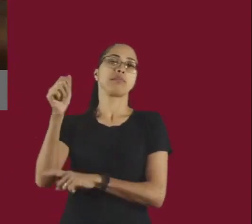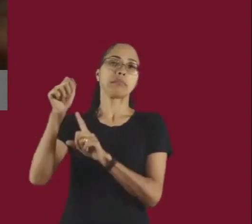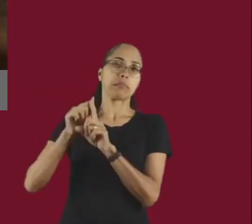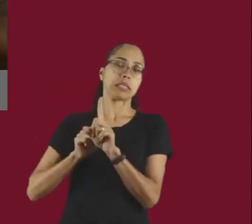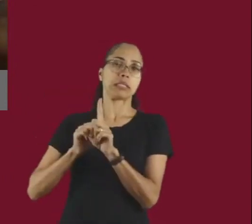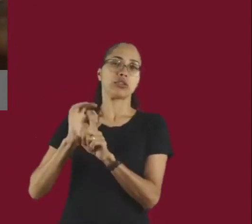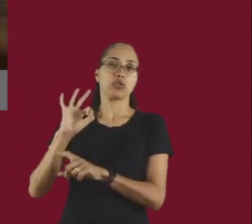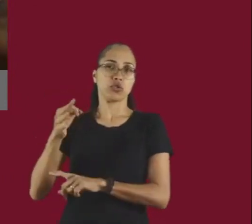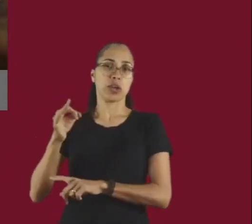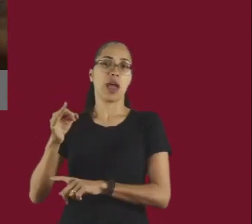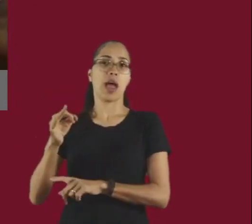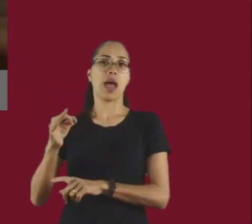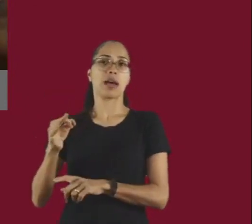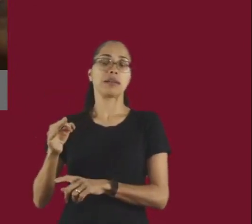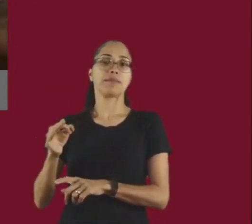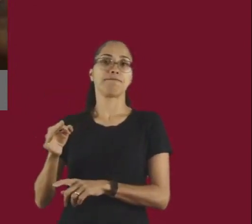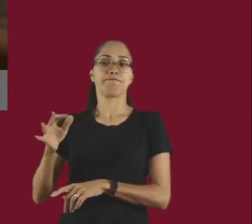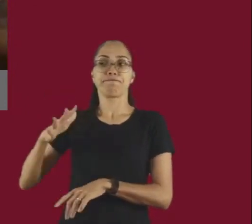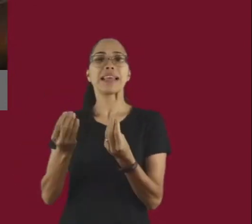viviam como seus ancestrais.